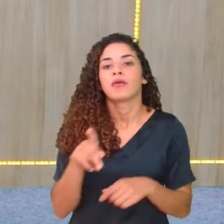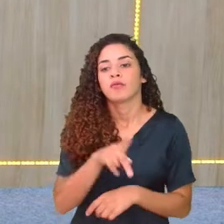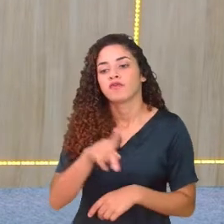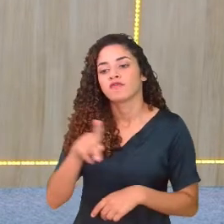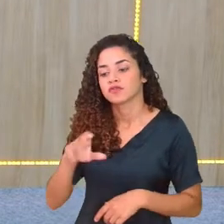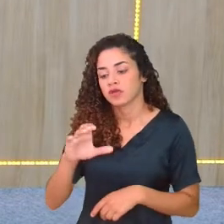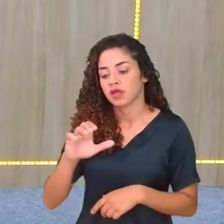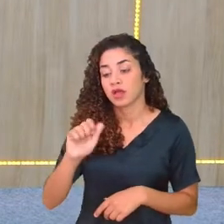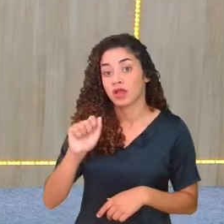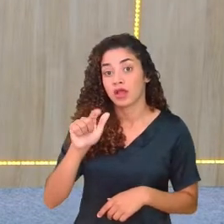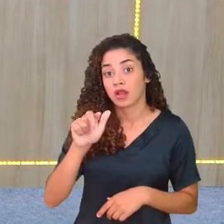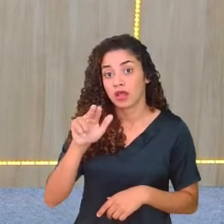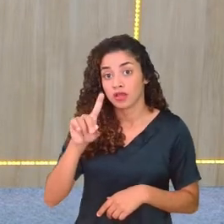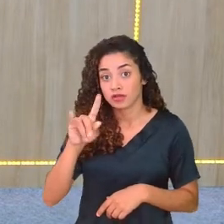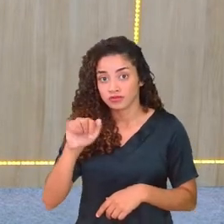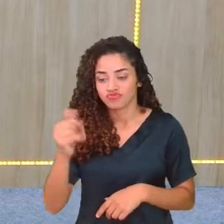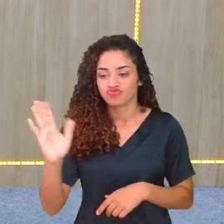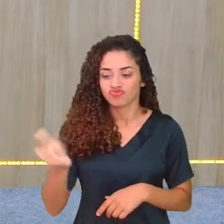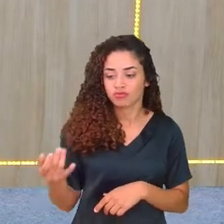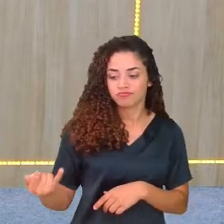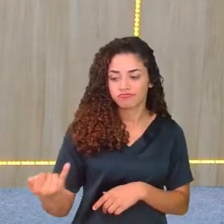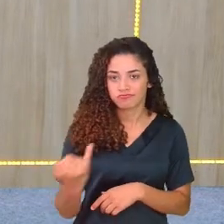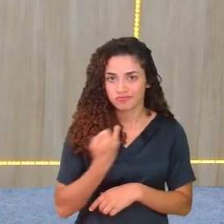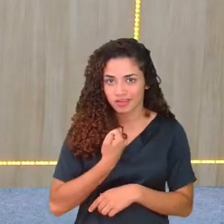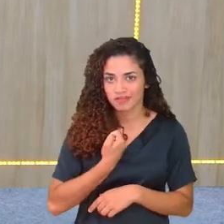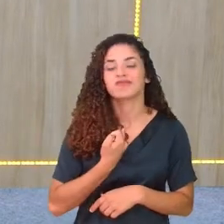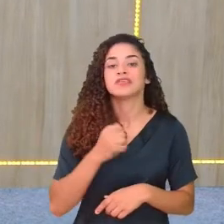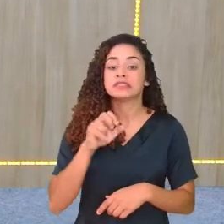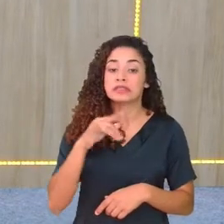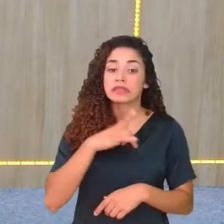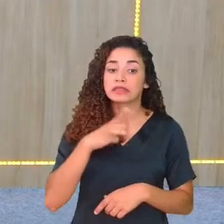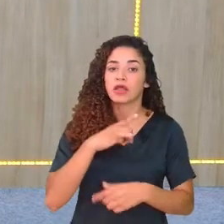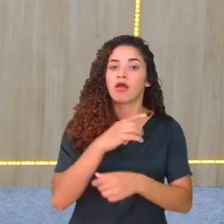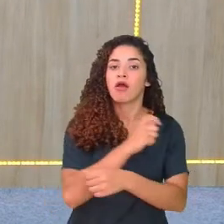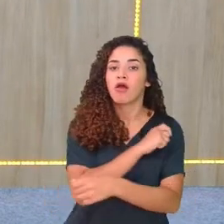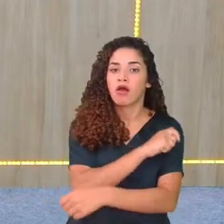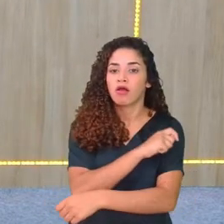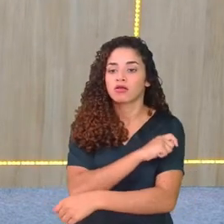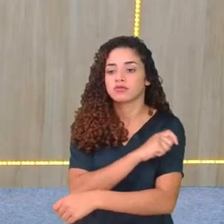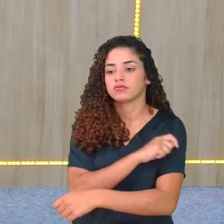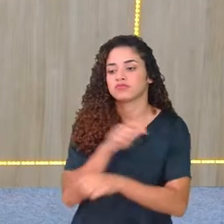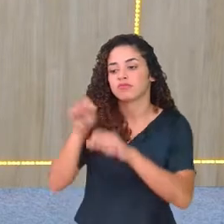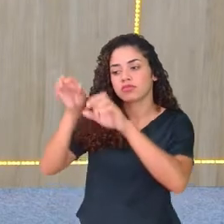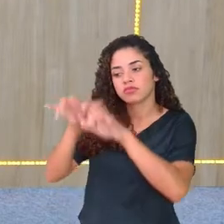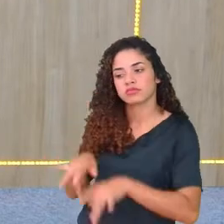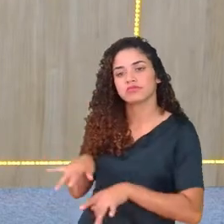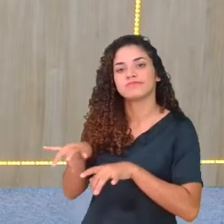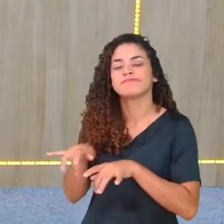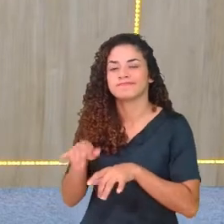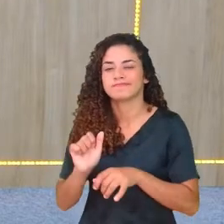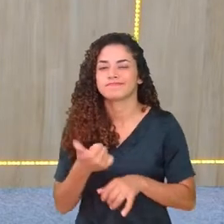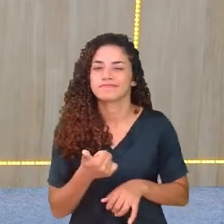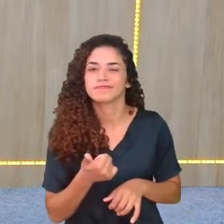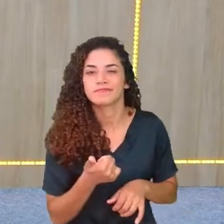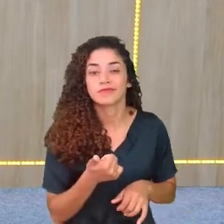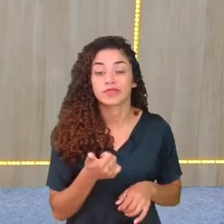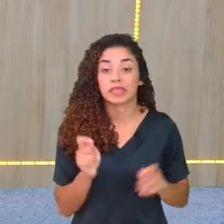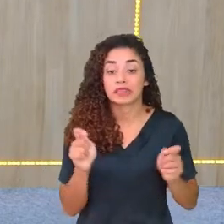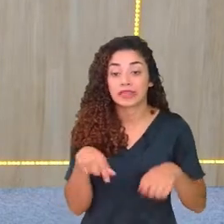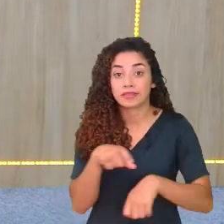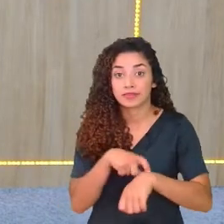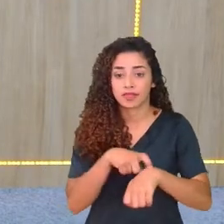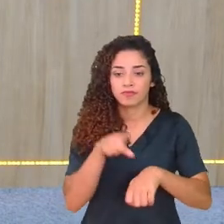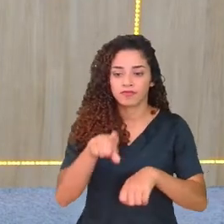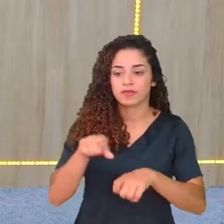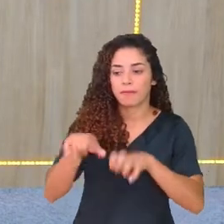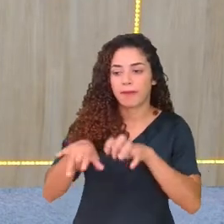dizer, olha, Isabel, já tem alunos colocando. Então, vou primeiro conversar sobre algumas curiosidades, porque aí dá tempo vocês escreverem. Então,